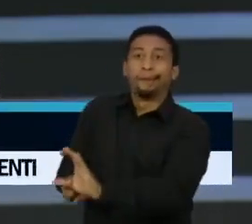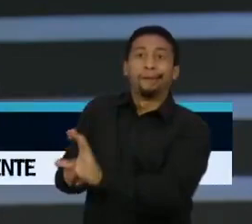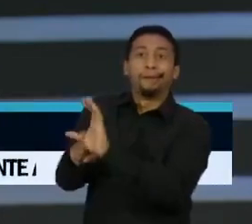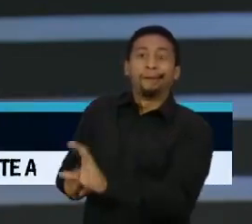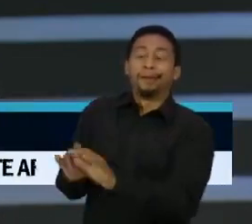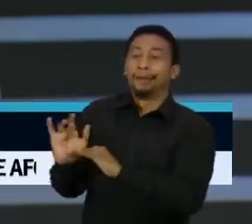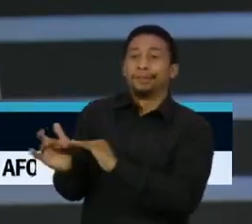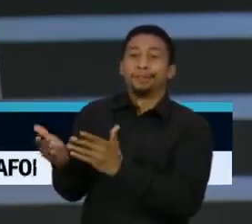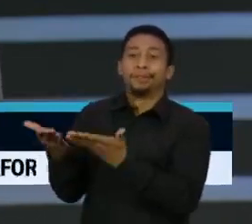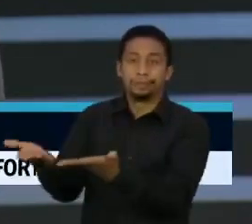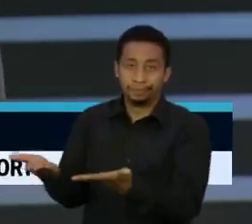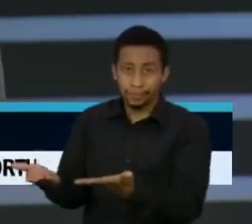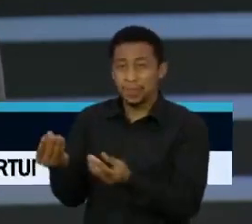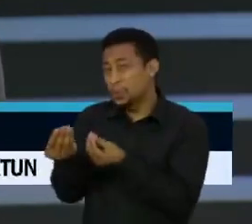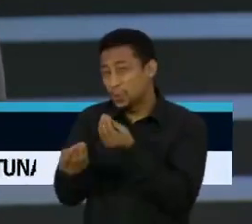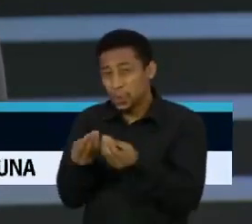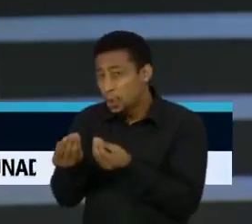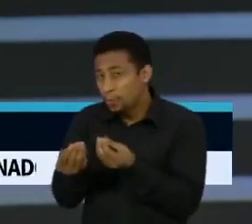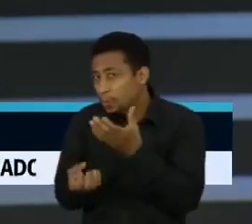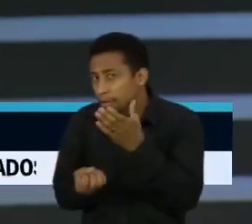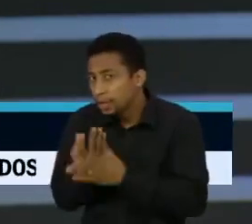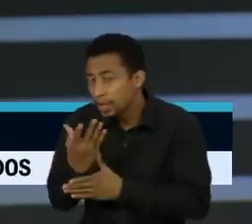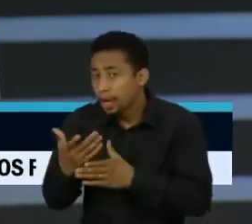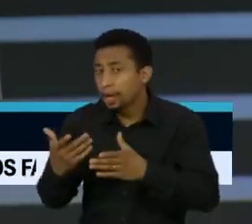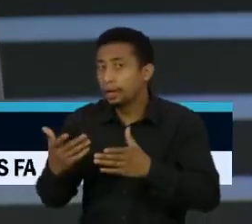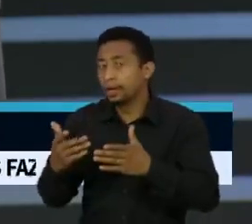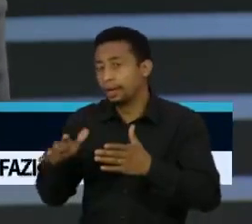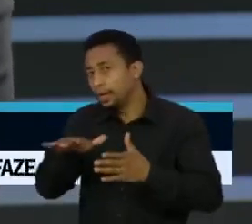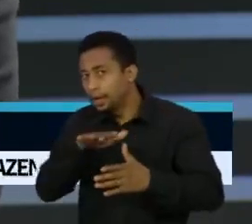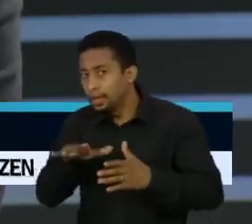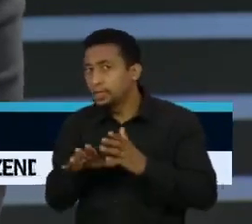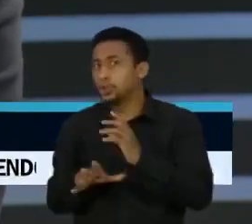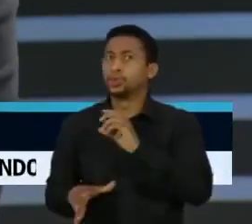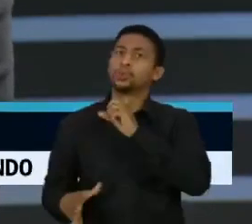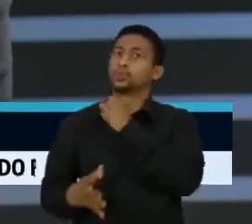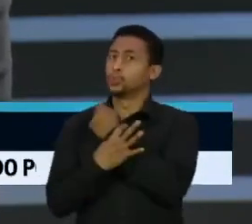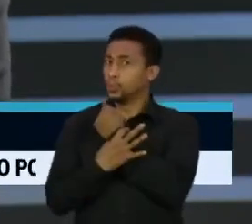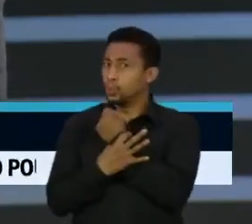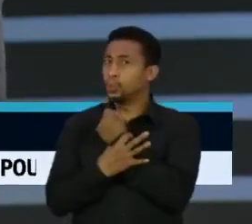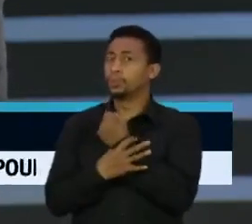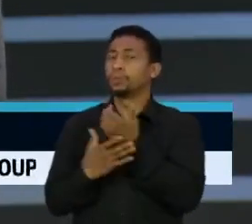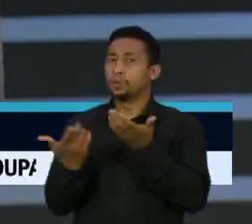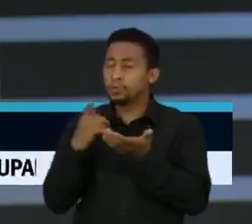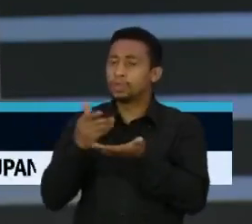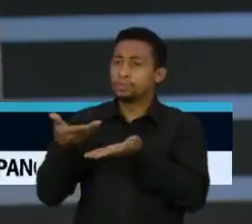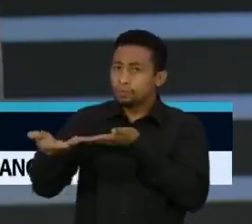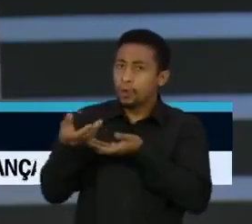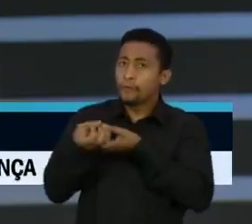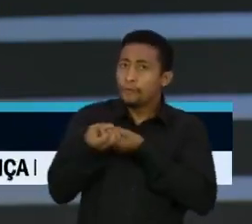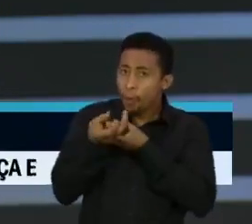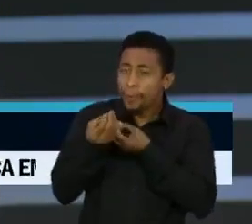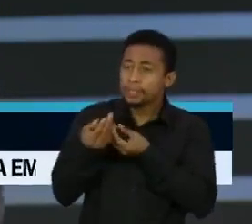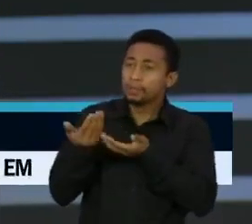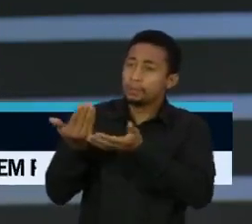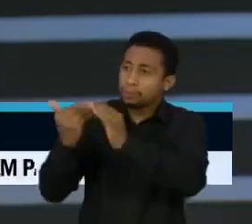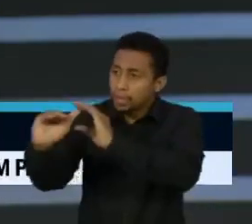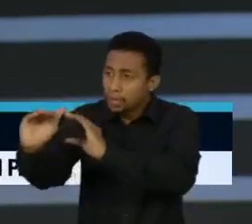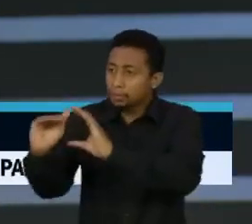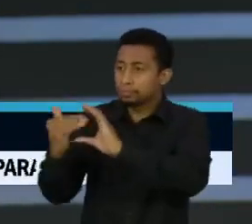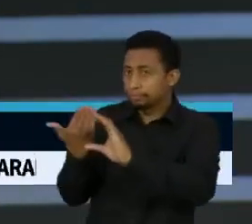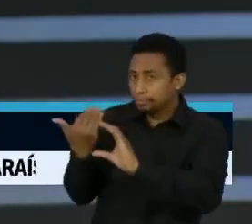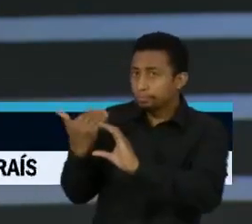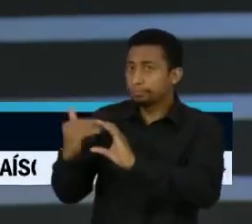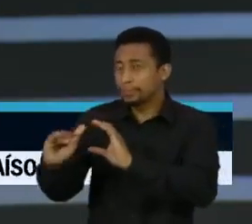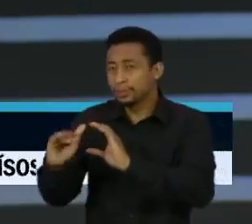e de que maneira nós vamos criar canais seguros para que nós possamos expandir a troca de informação de comunicação